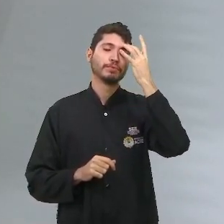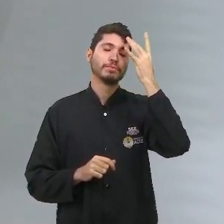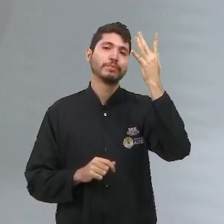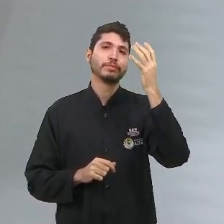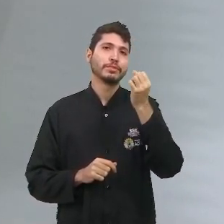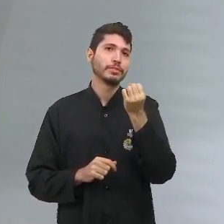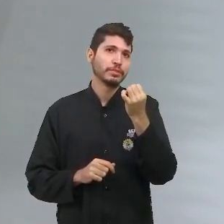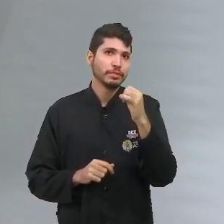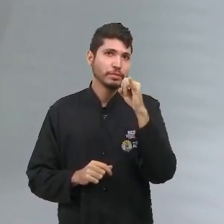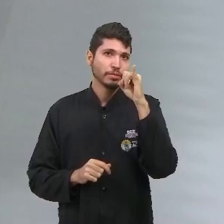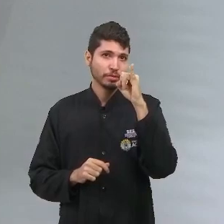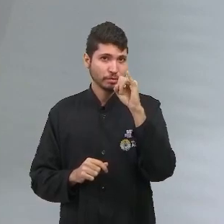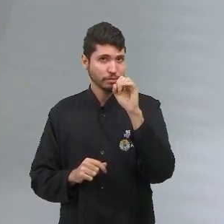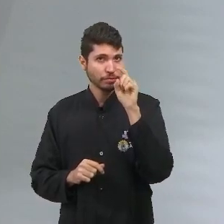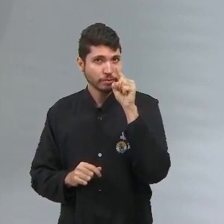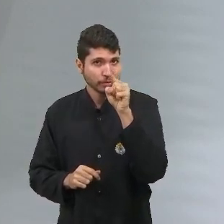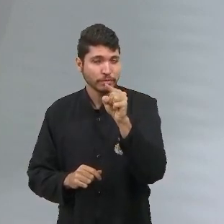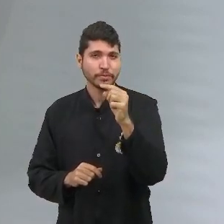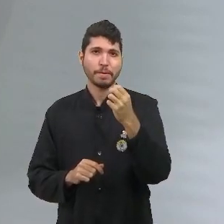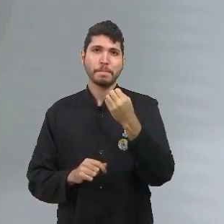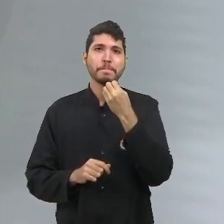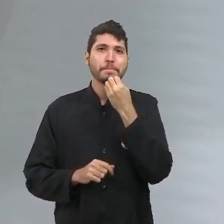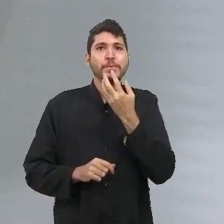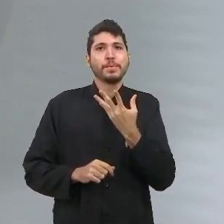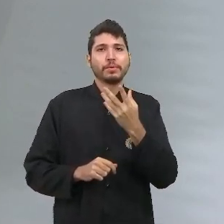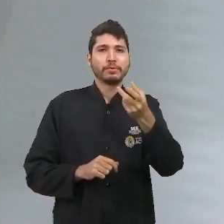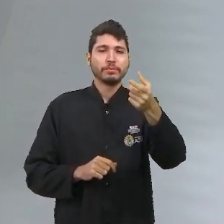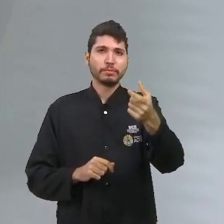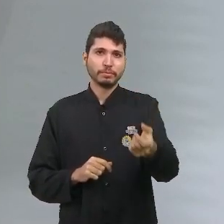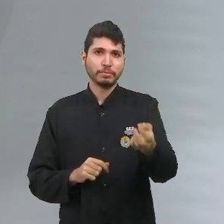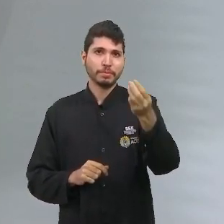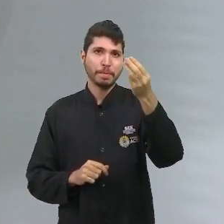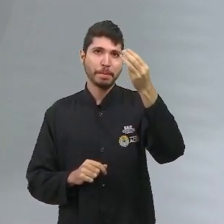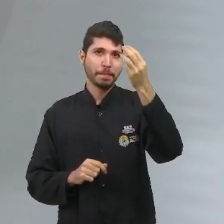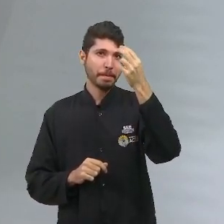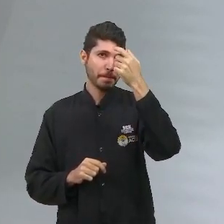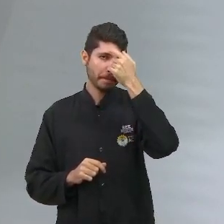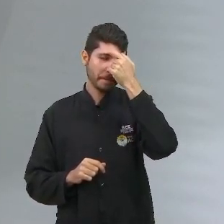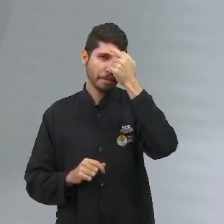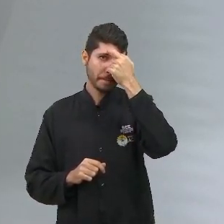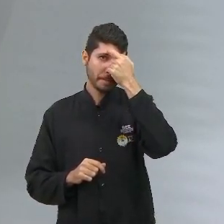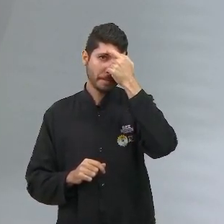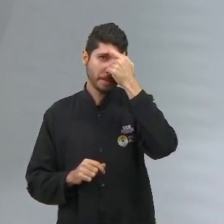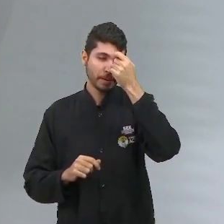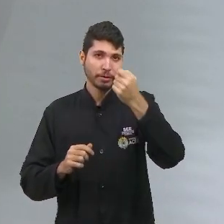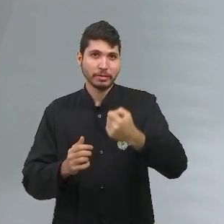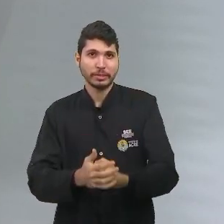ainda, embora não precise de decorar a fórmula. Nós vamos ficar por aqui.